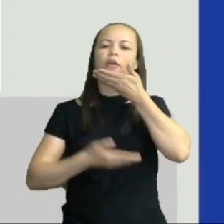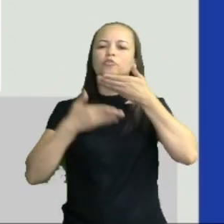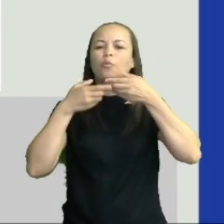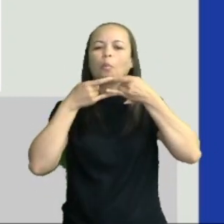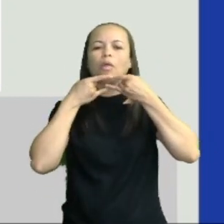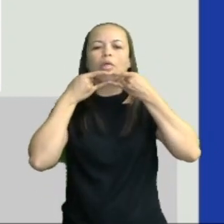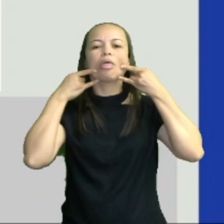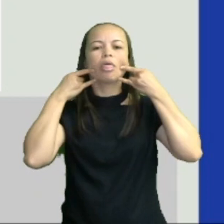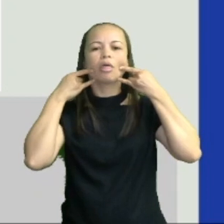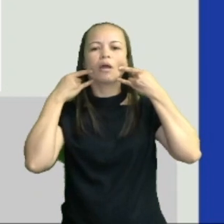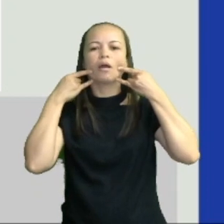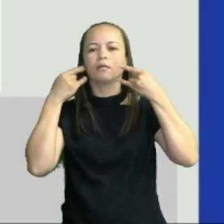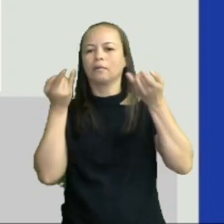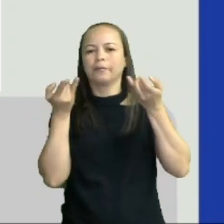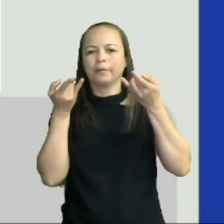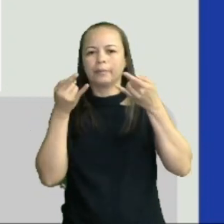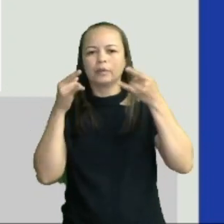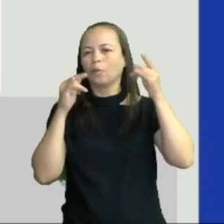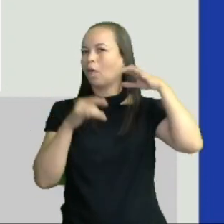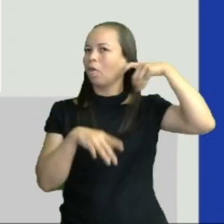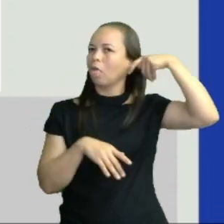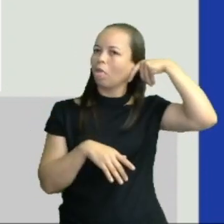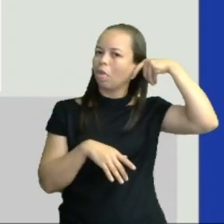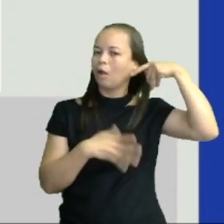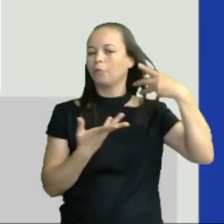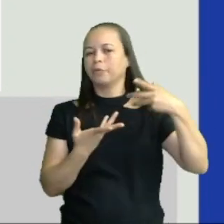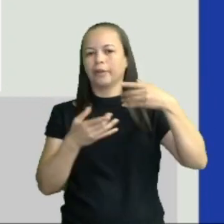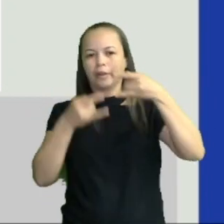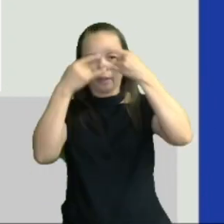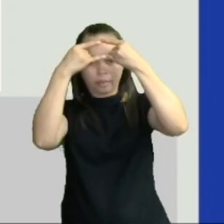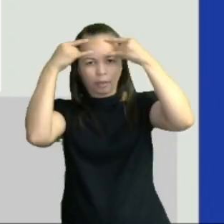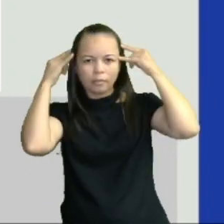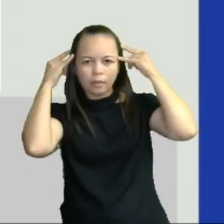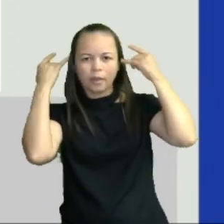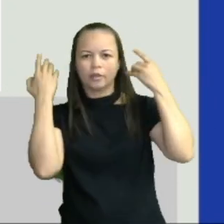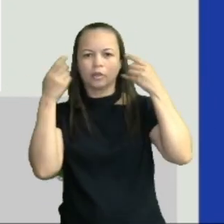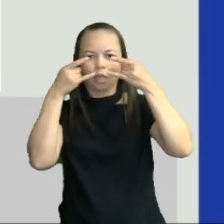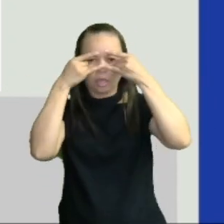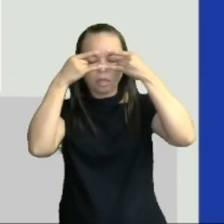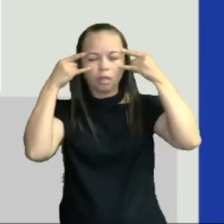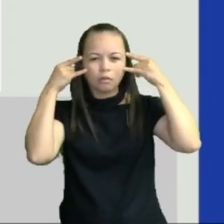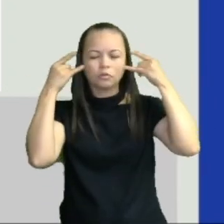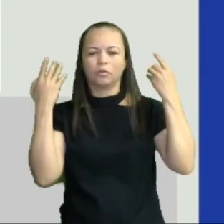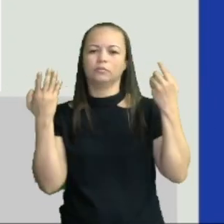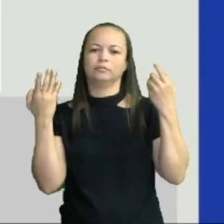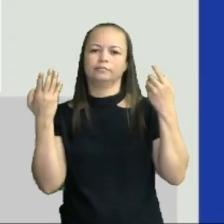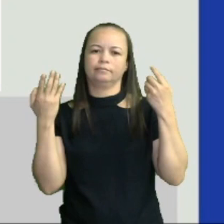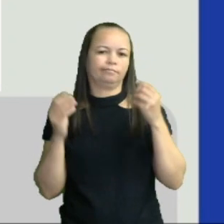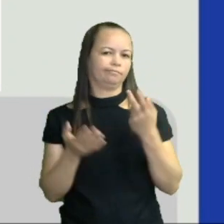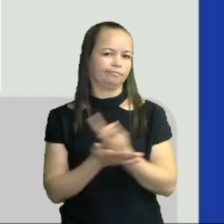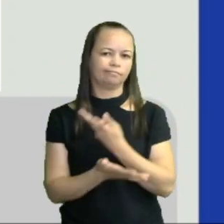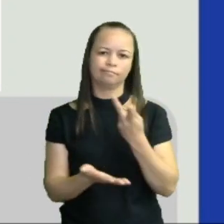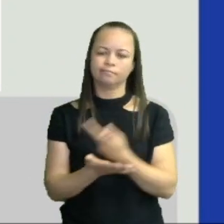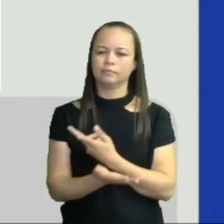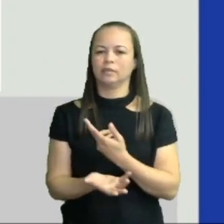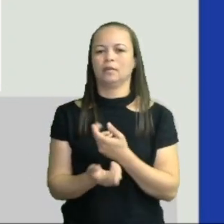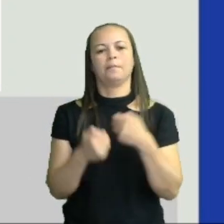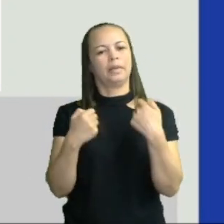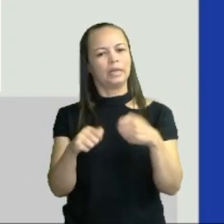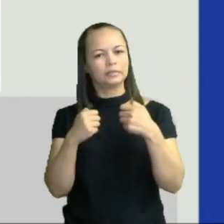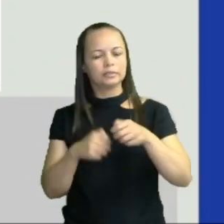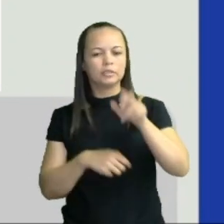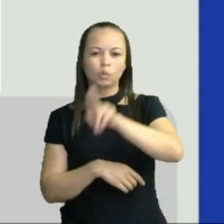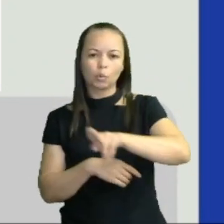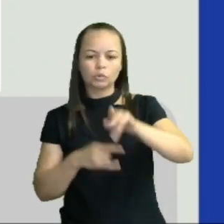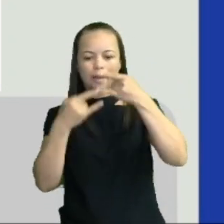não cobre o nariz, a pendurada na orelha, na testa, nos olhos. Gente, a máscara, você tem que usar ela